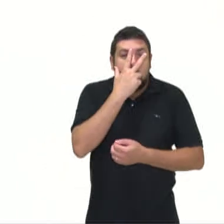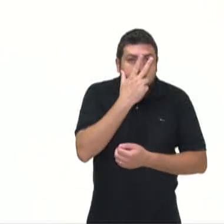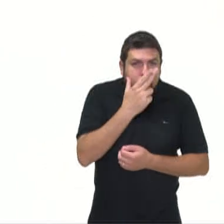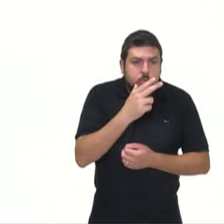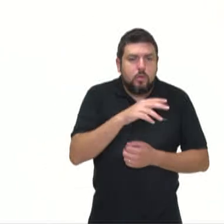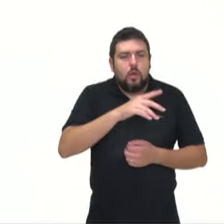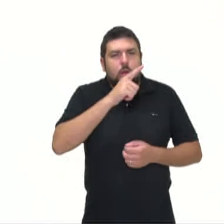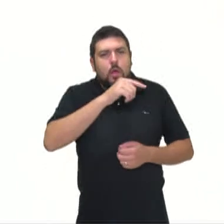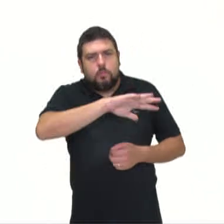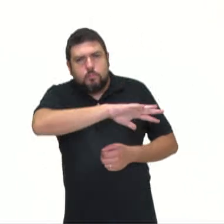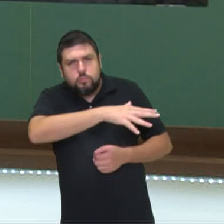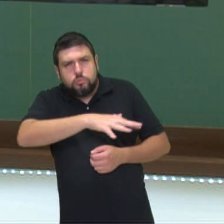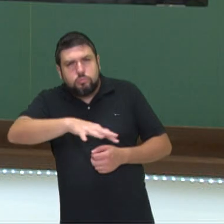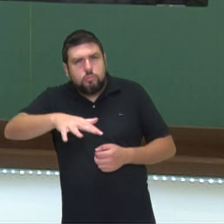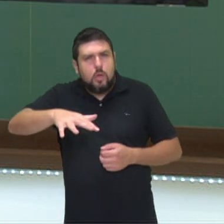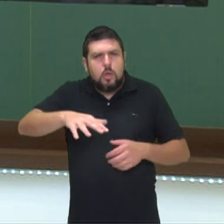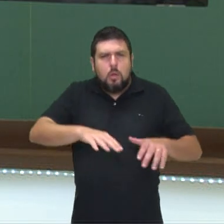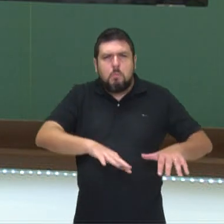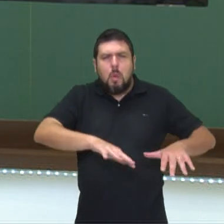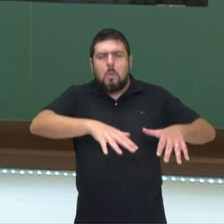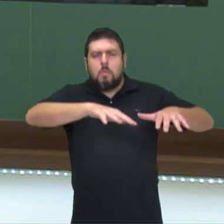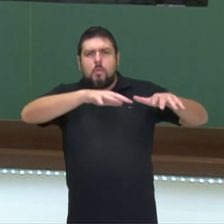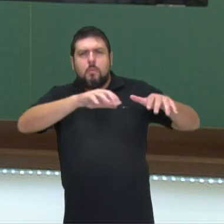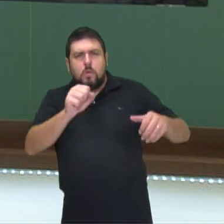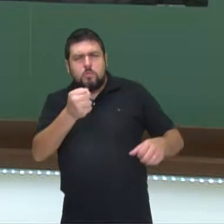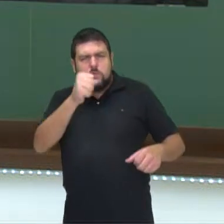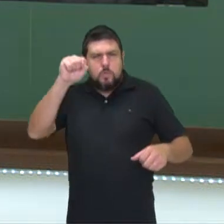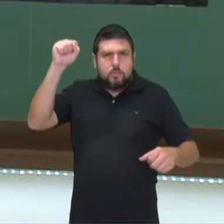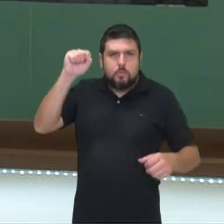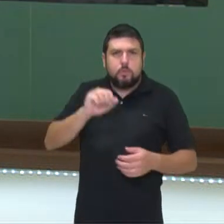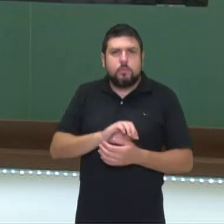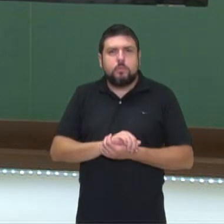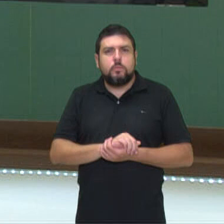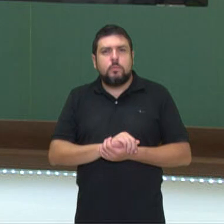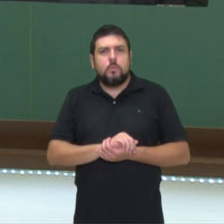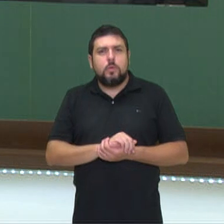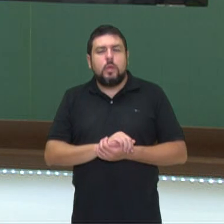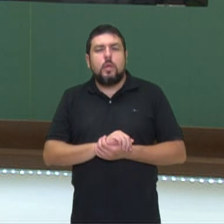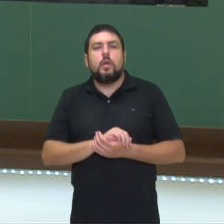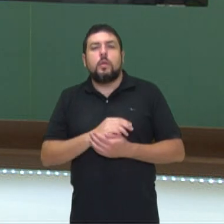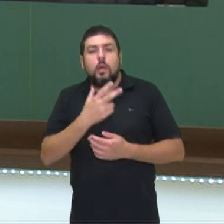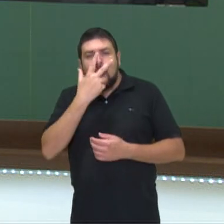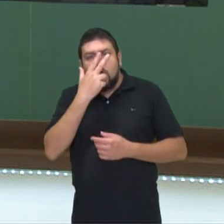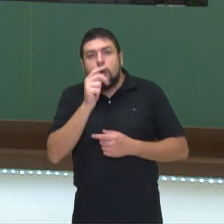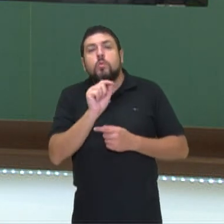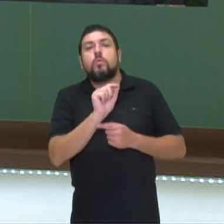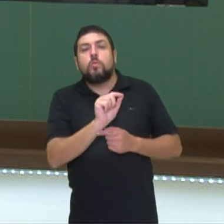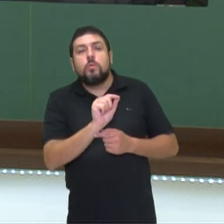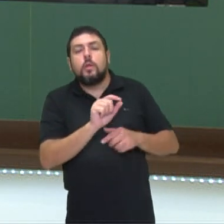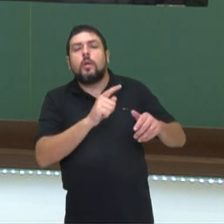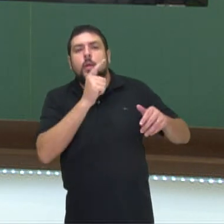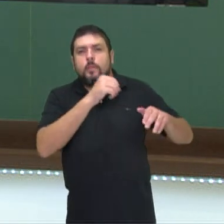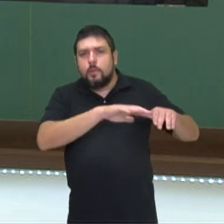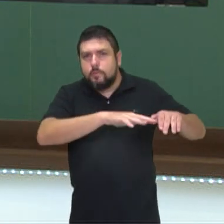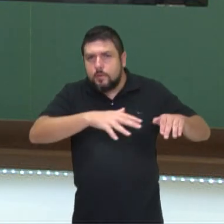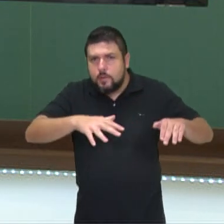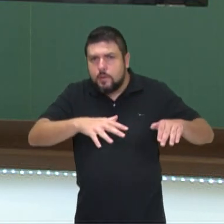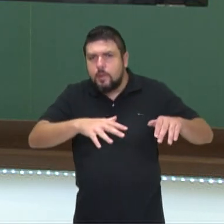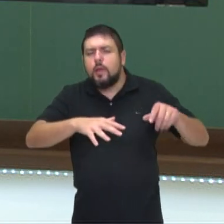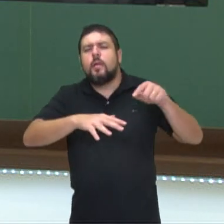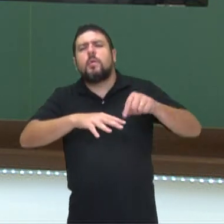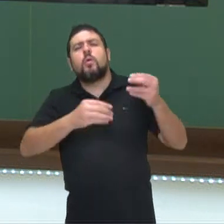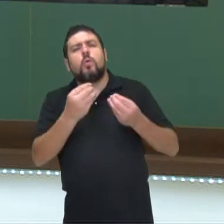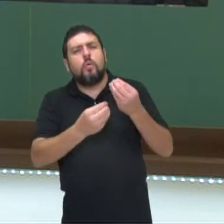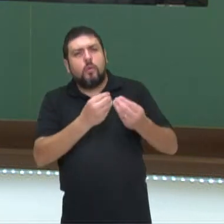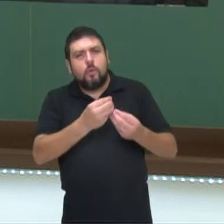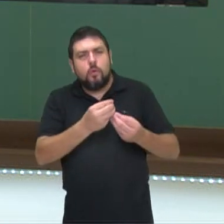marés rebeldes. As marés completou o verbo achar, objeto do verbo, o seu predicativo rebeldes.